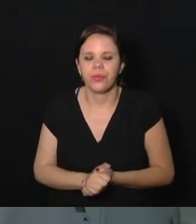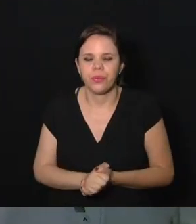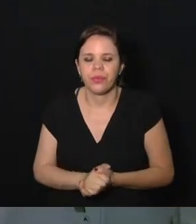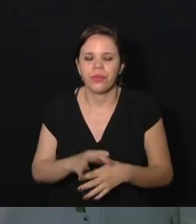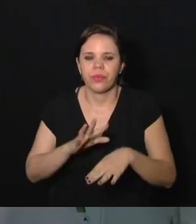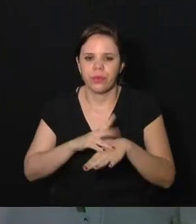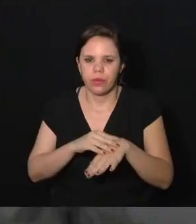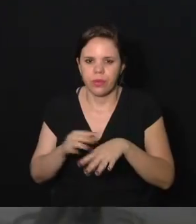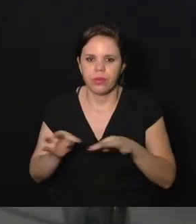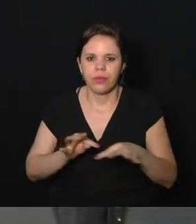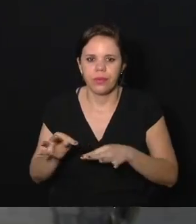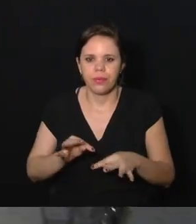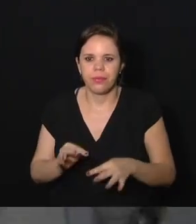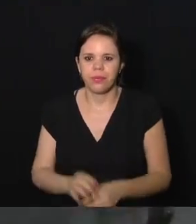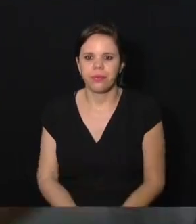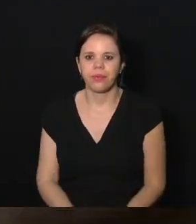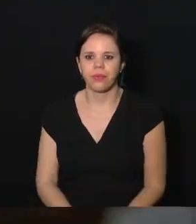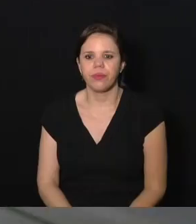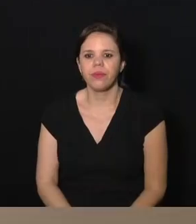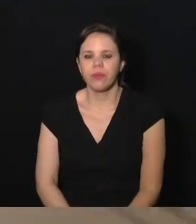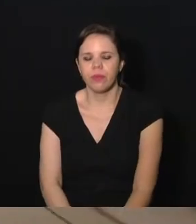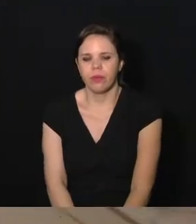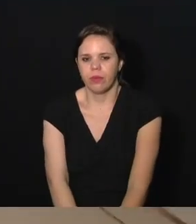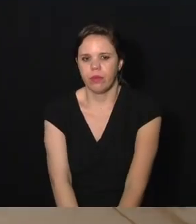patologia que a gente vai tratar.